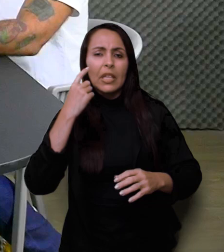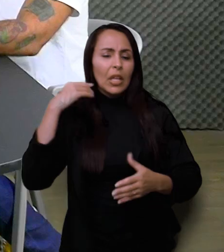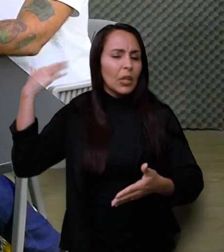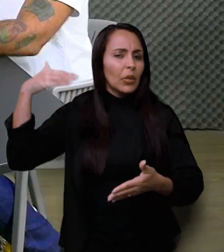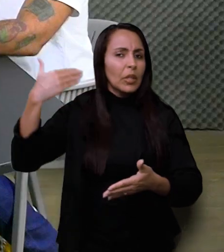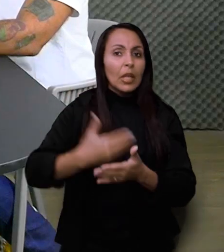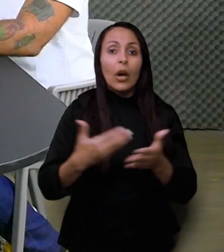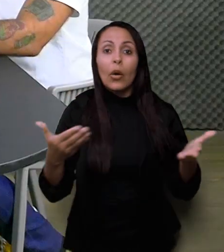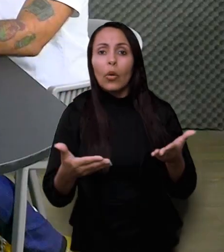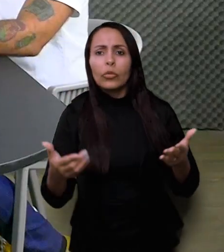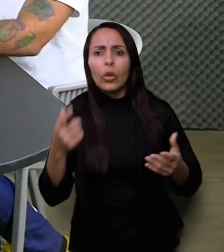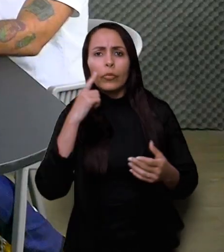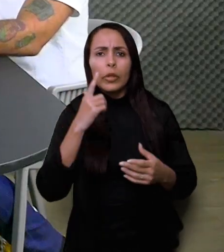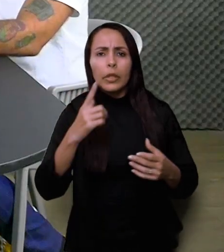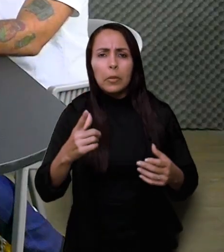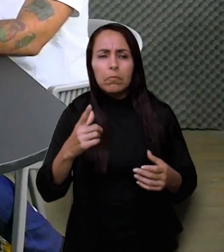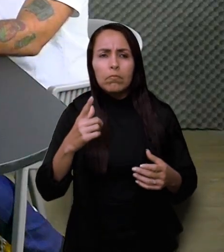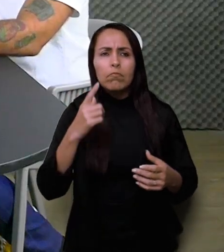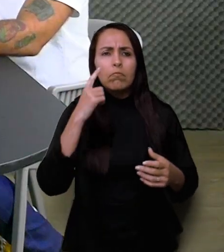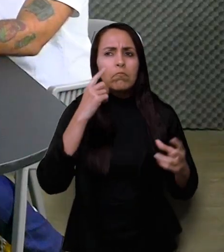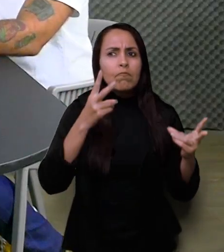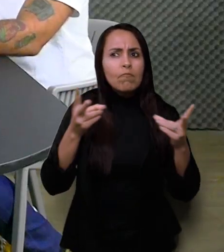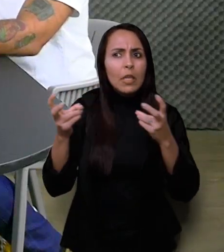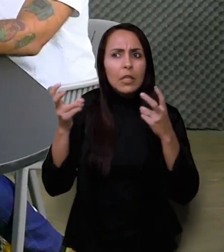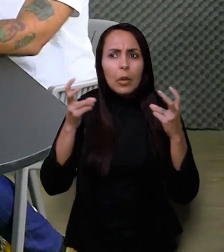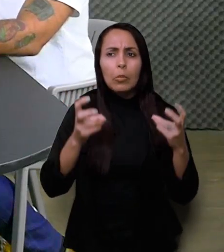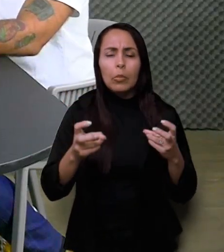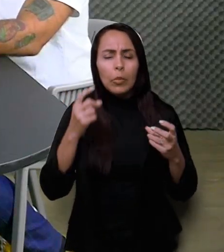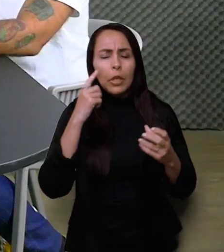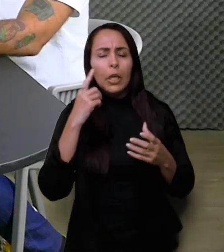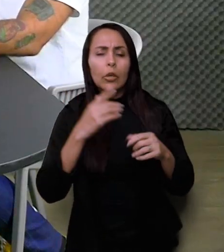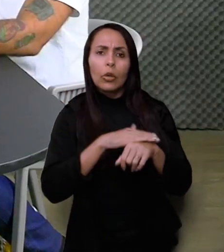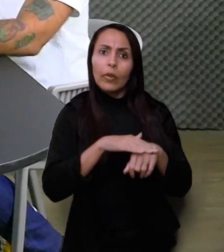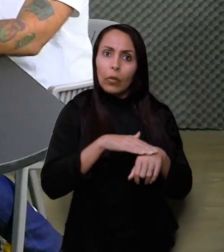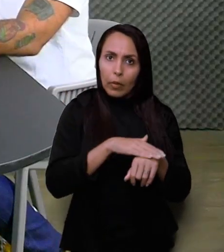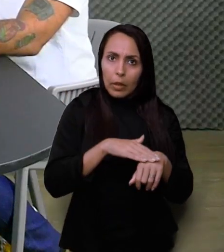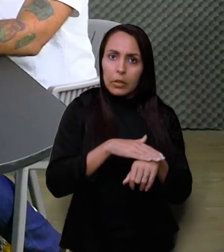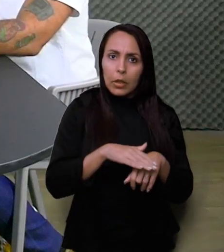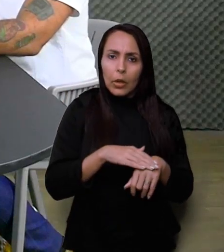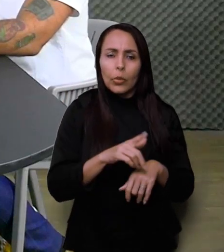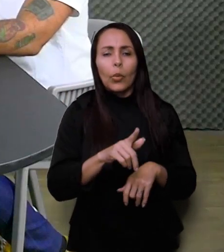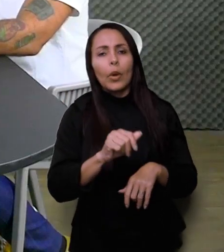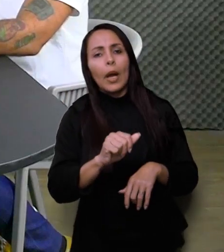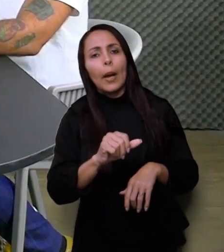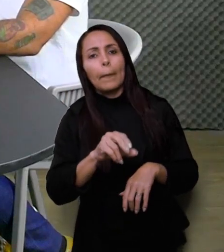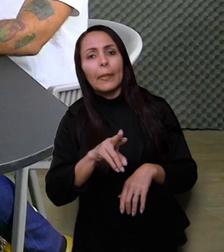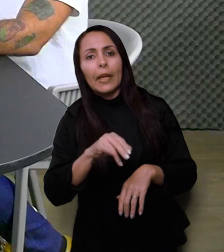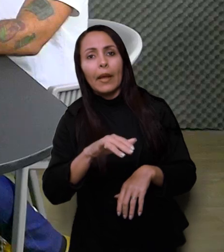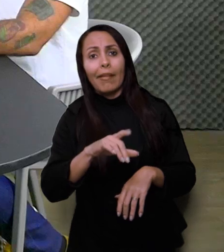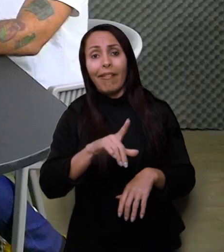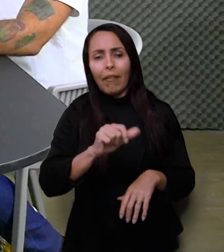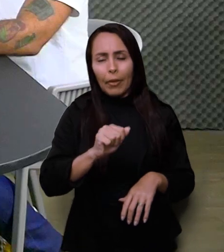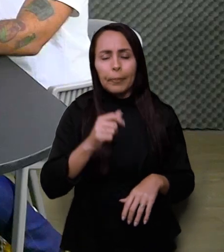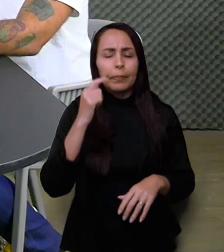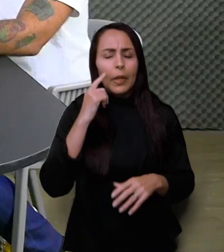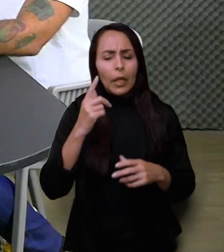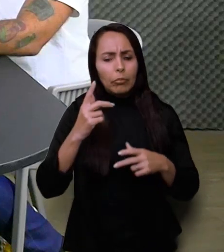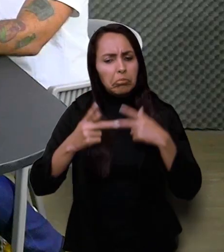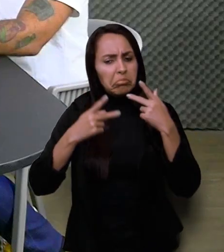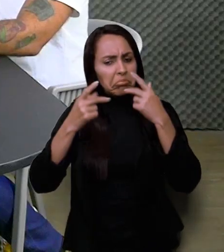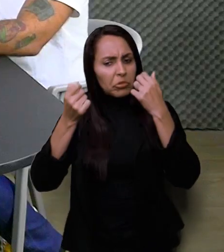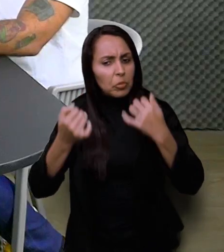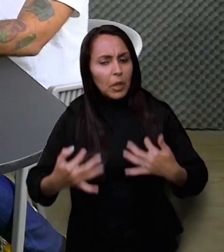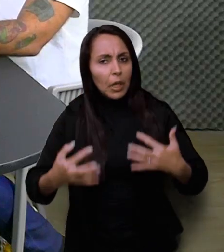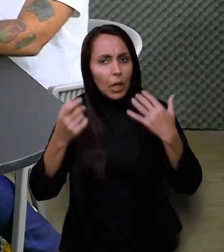hoje? Porque eu fiquei muito impressionado ontem, conversando com Gabriela, Gabriela, e ela falando